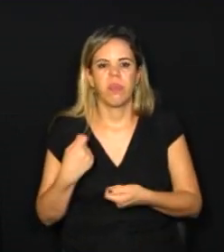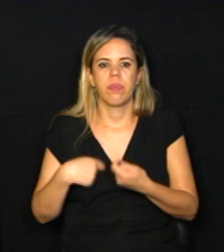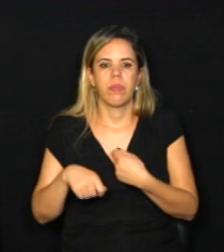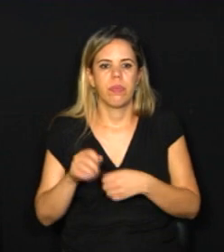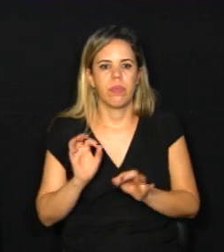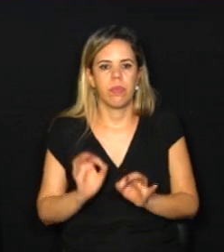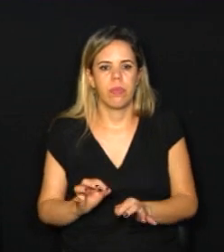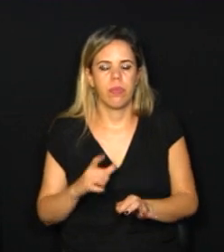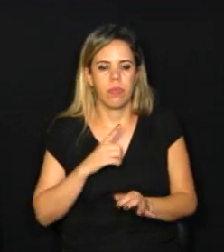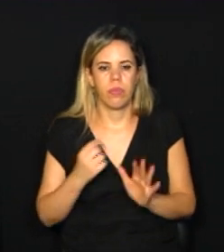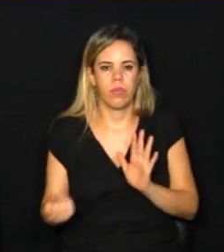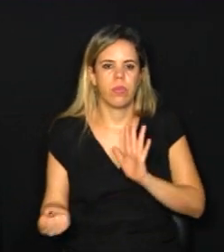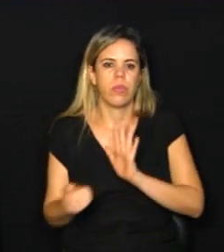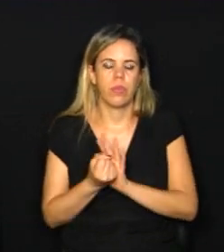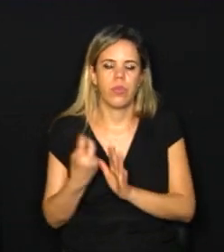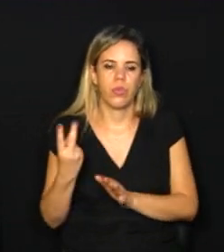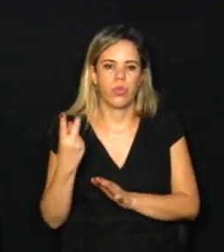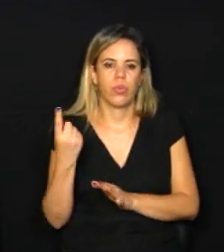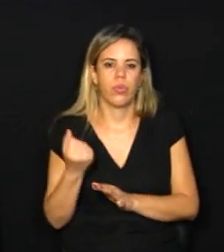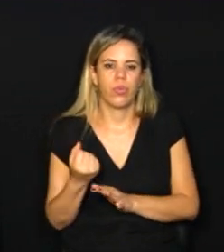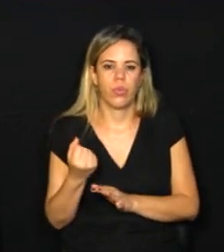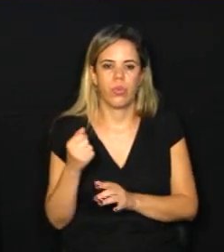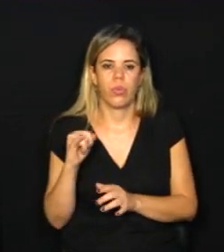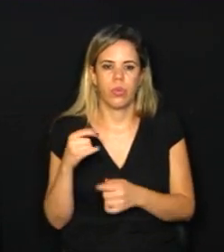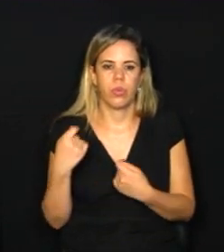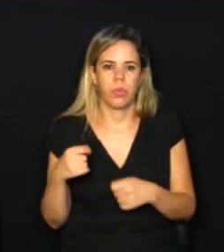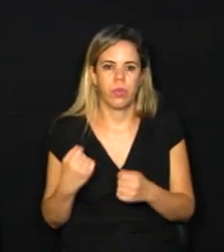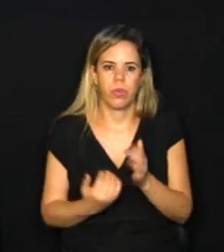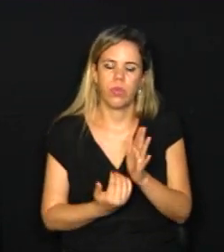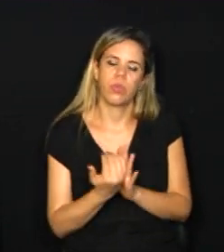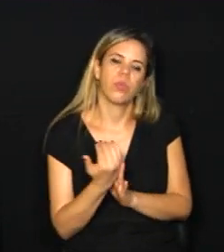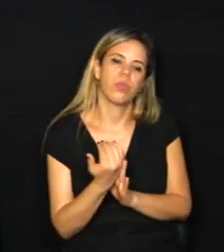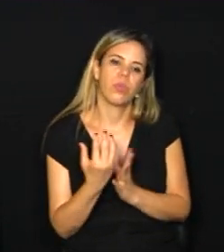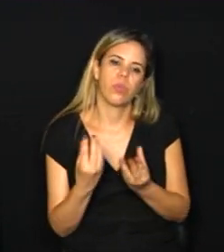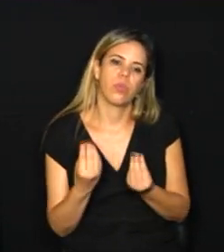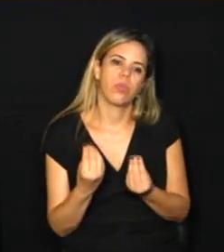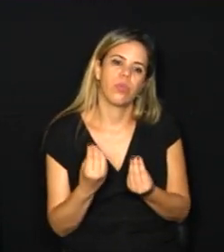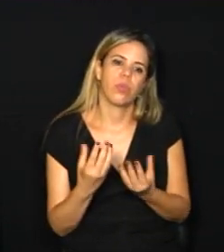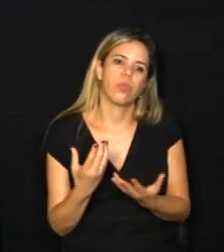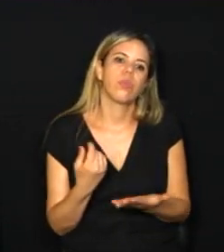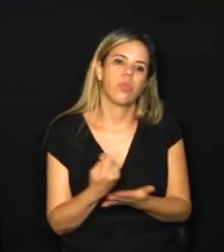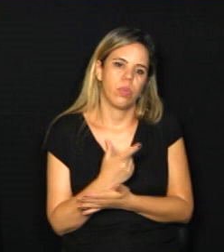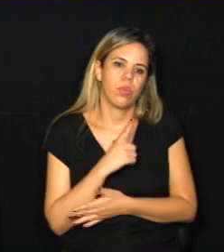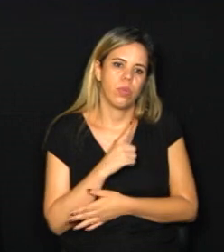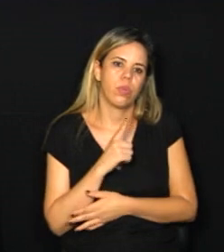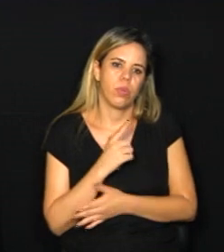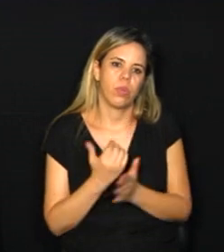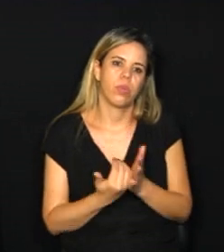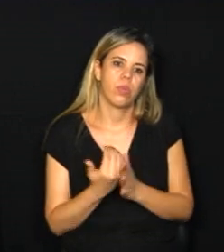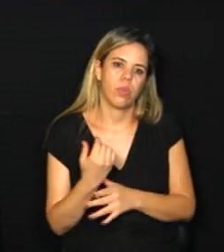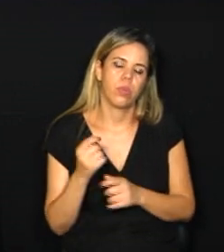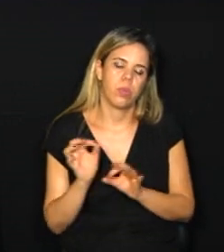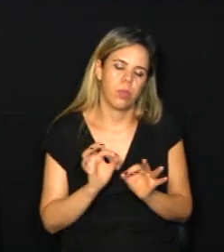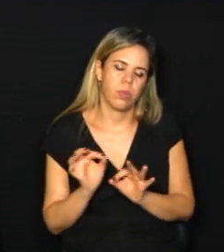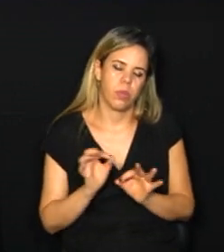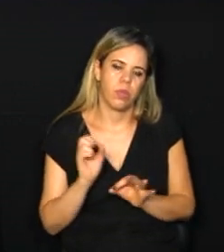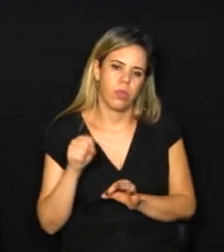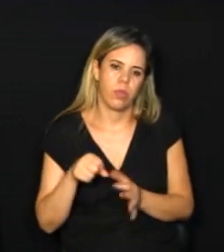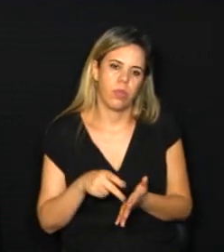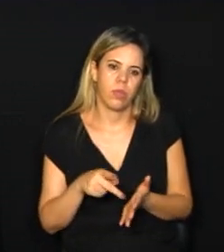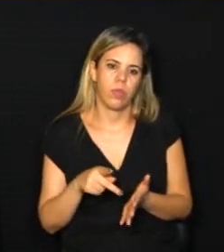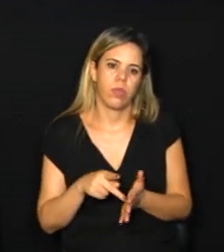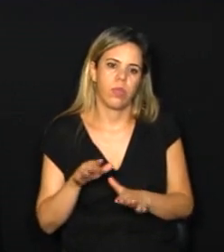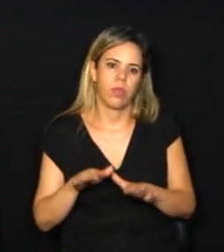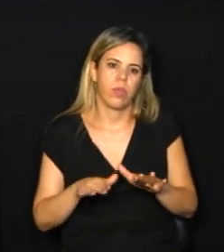administrativamente. Nós temos registros de preço que, se a gente precisar aumentar muito a aquisição, a gente pode aumentar. Mas nós estamos preparados, sim. Aí